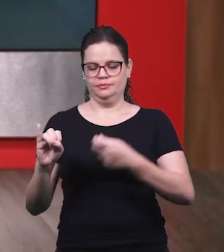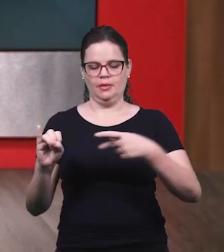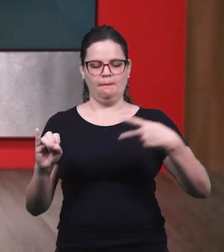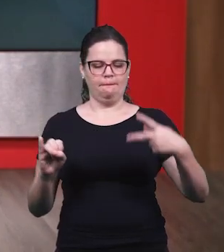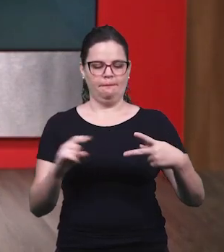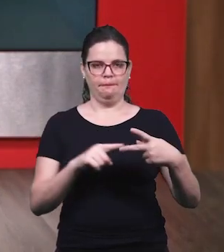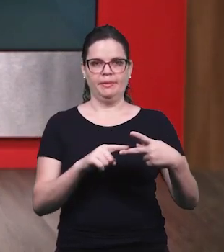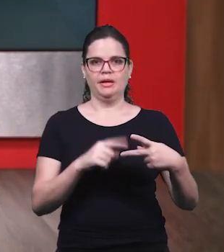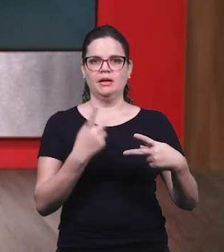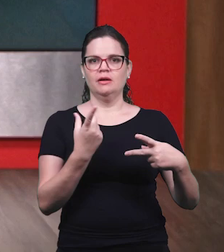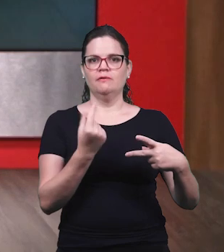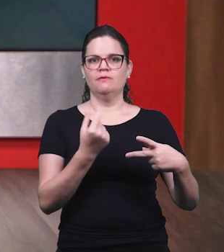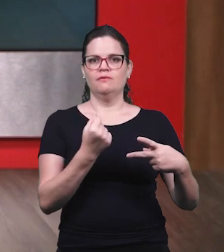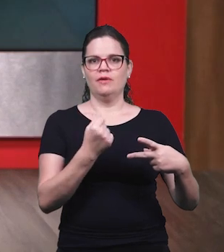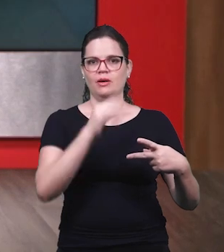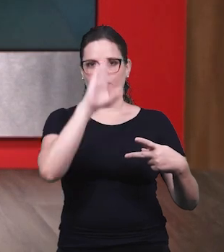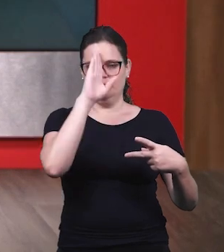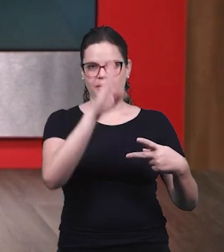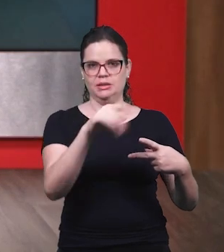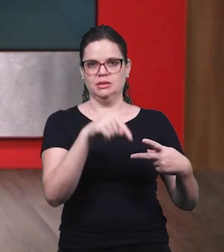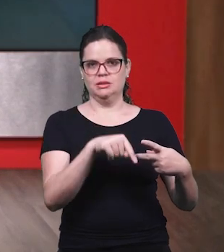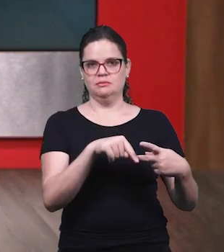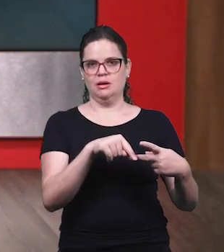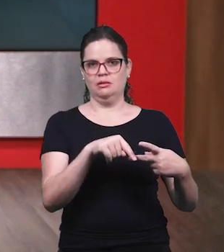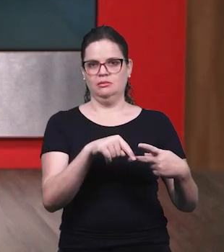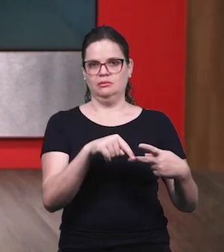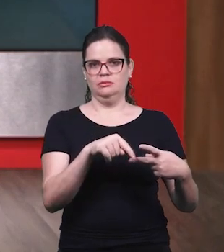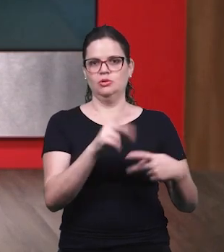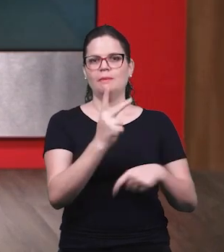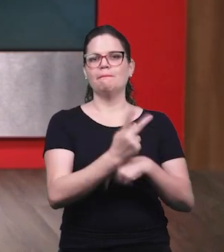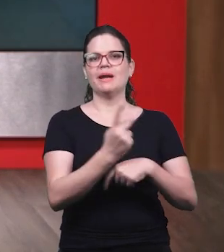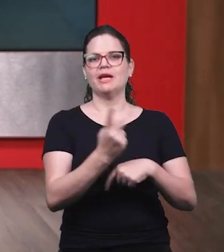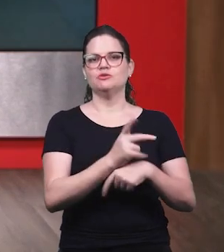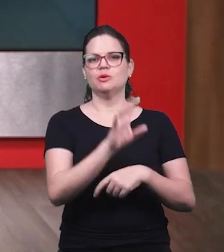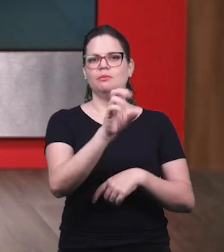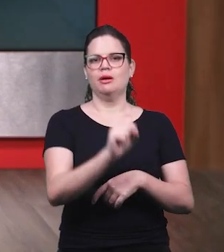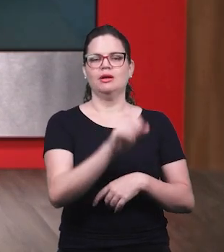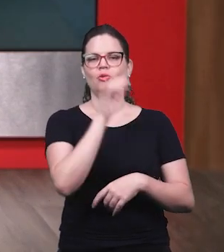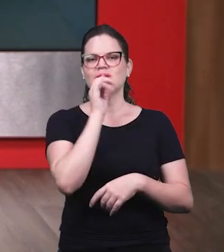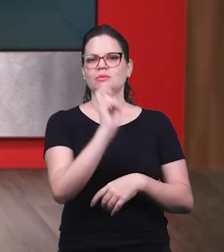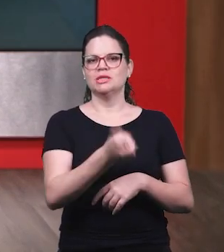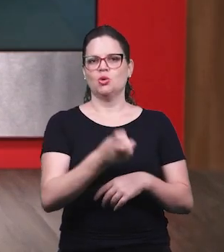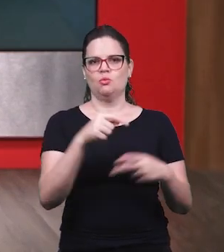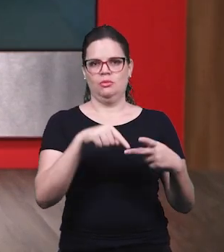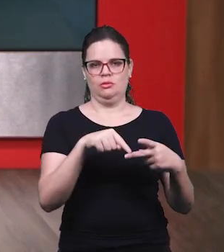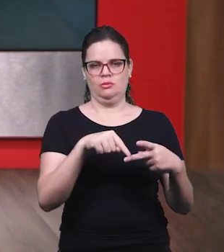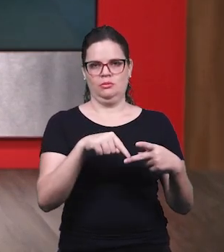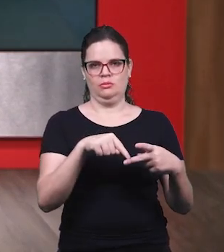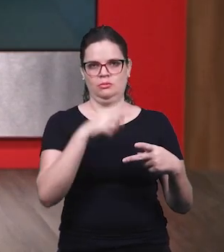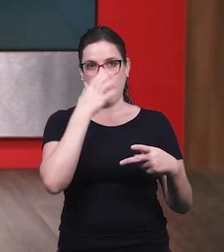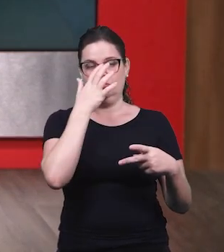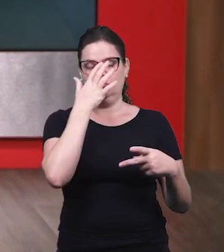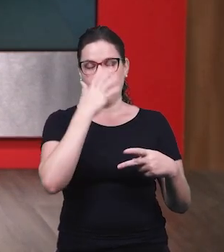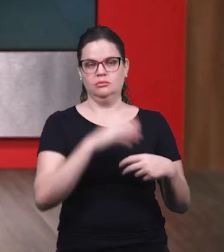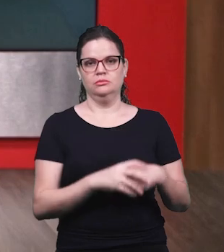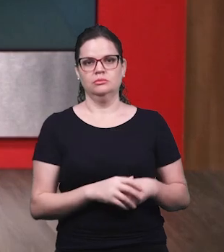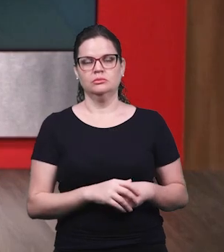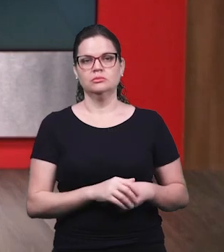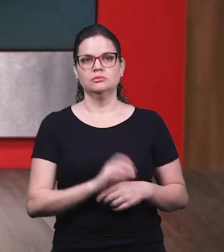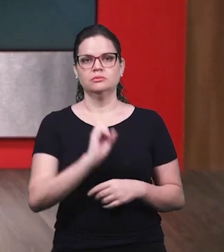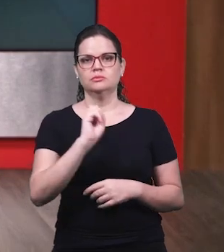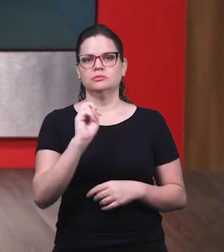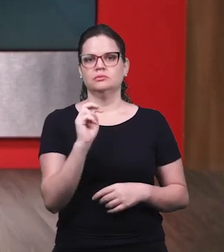principal, é o valor da transação inicial, do empréstimo, vamos dizer assim, né? Ou até da